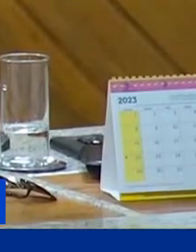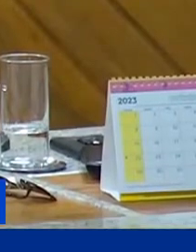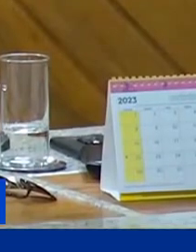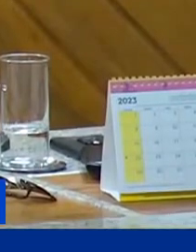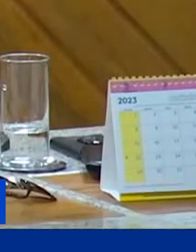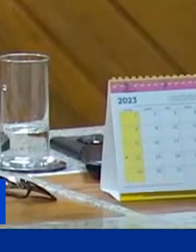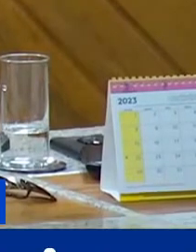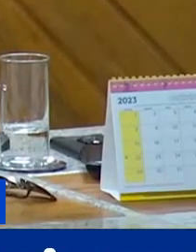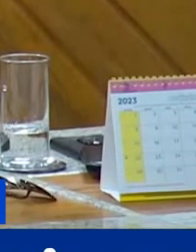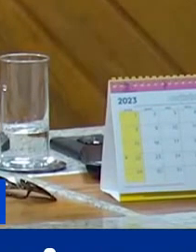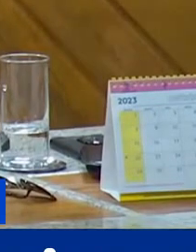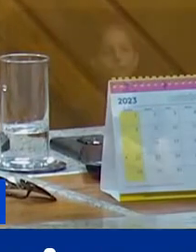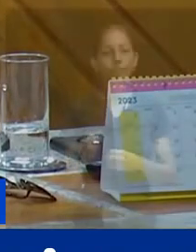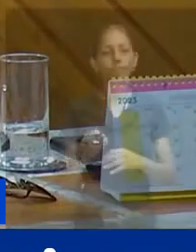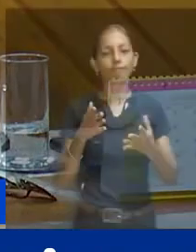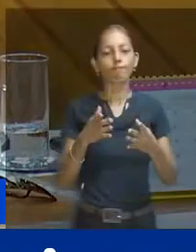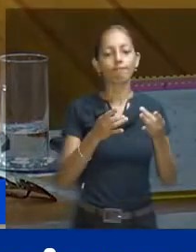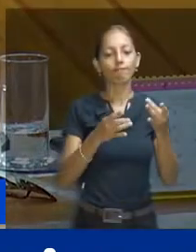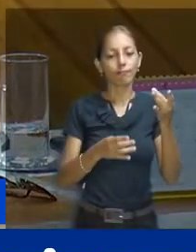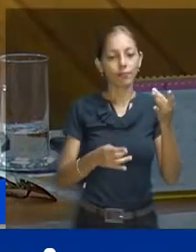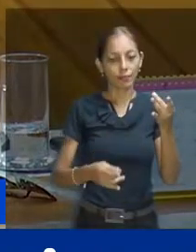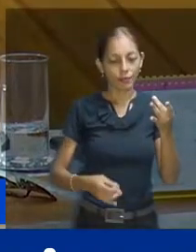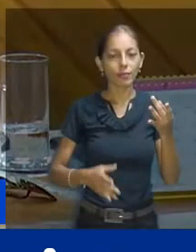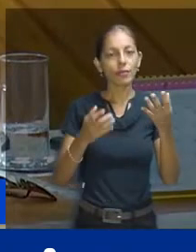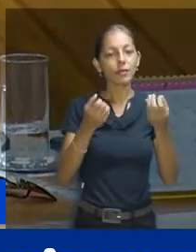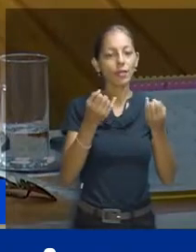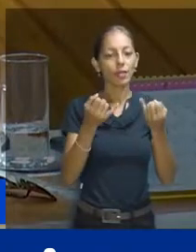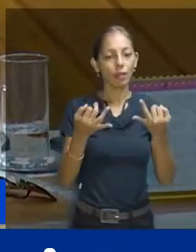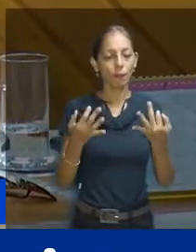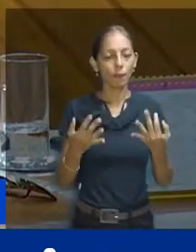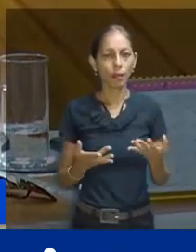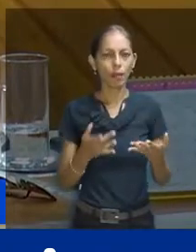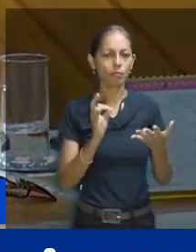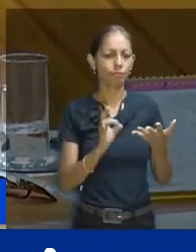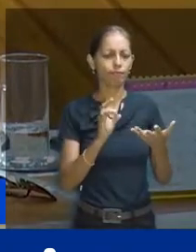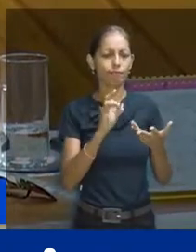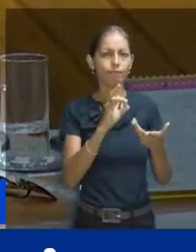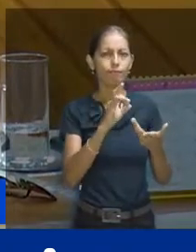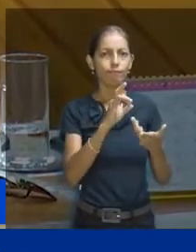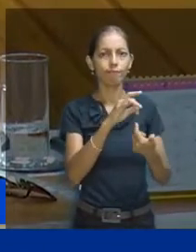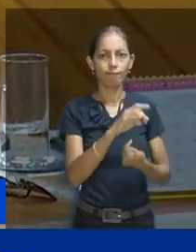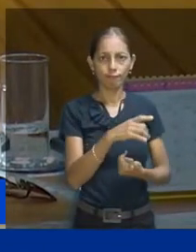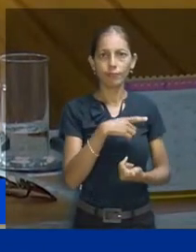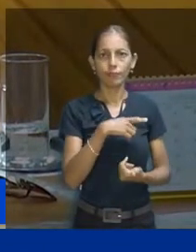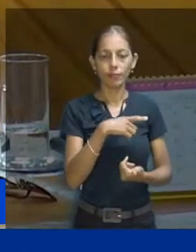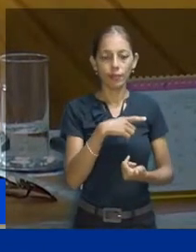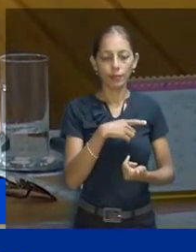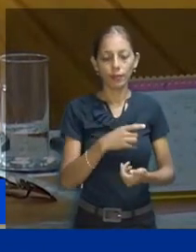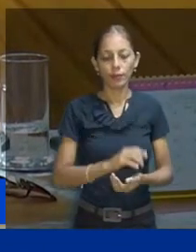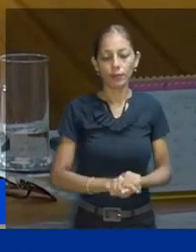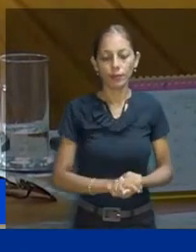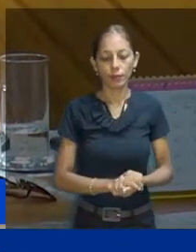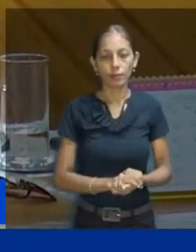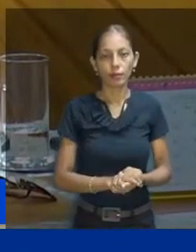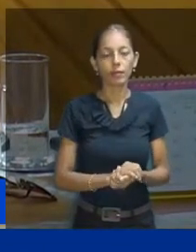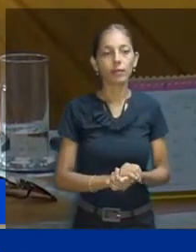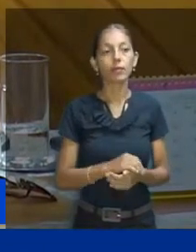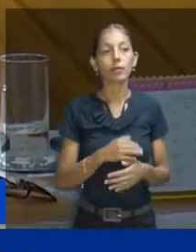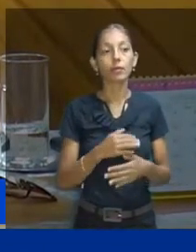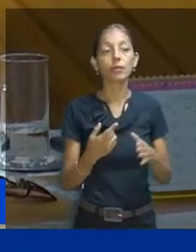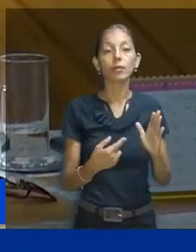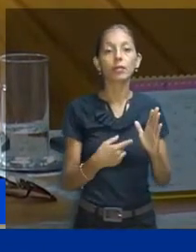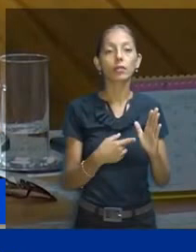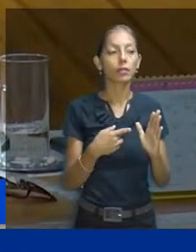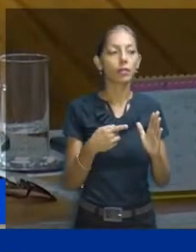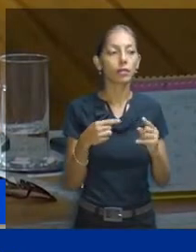petição muito bem elaborada, apontando situações que, em tese, podem mesmo gerar nulidade, com